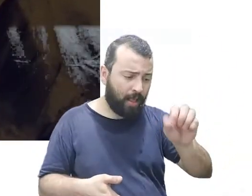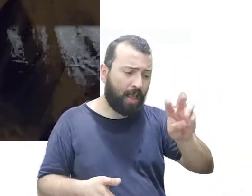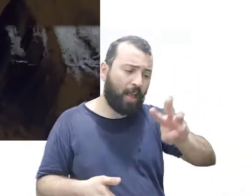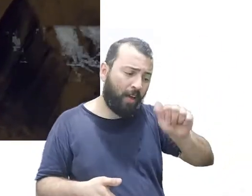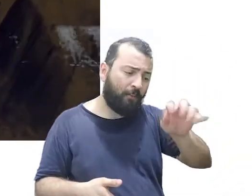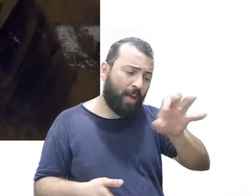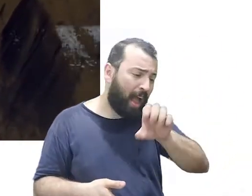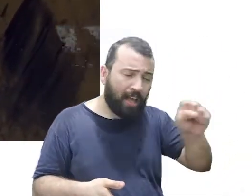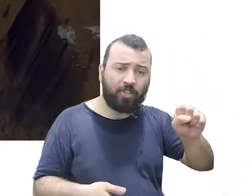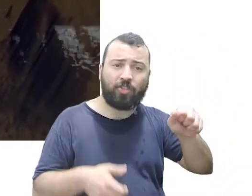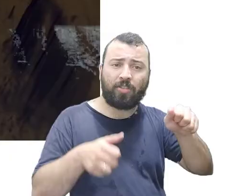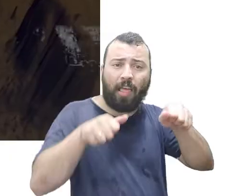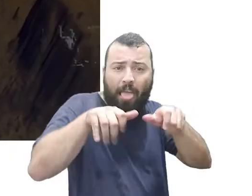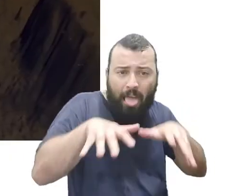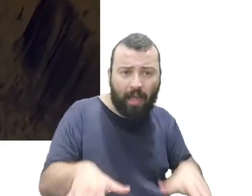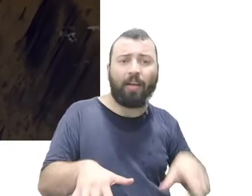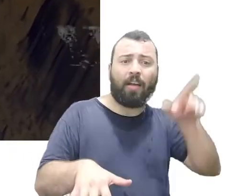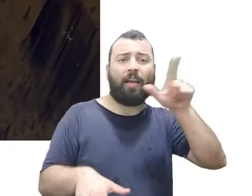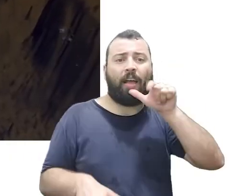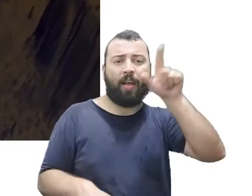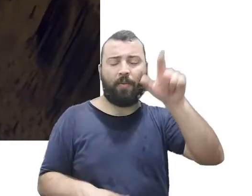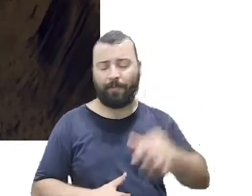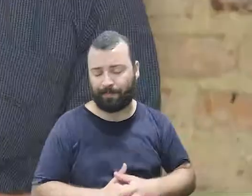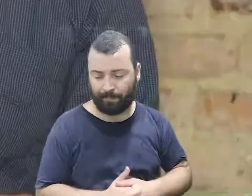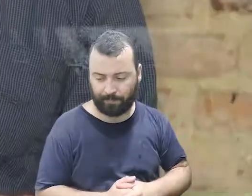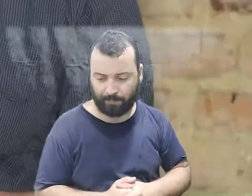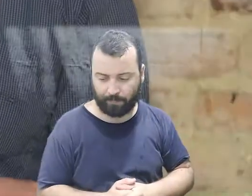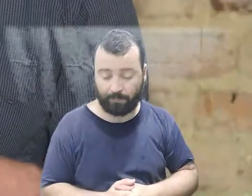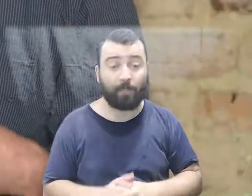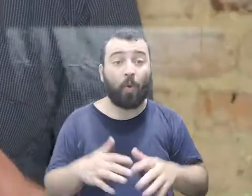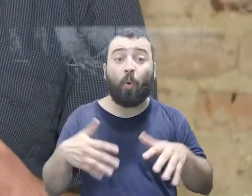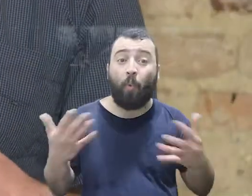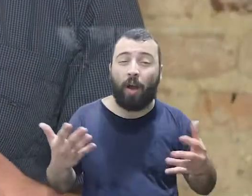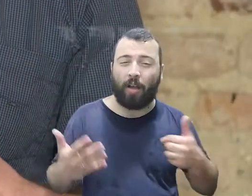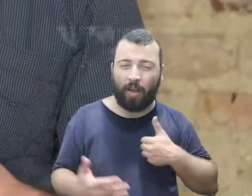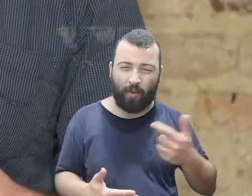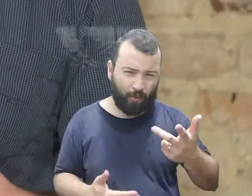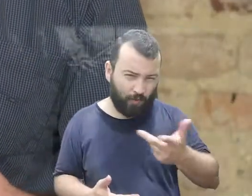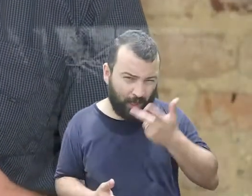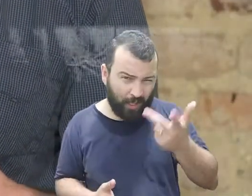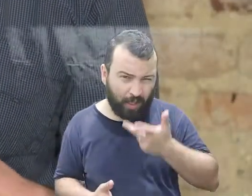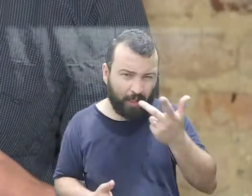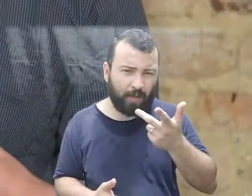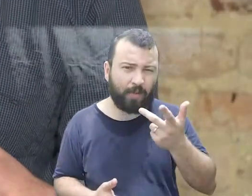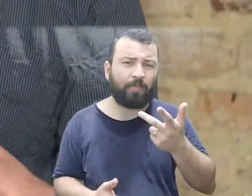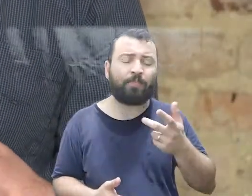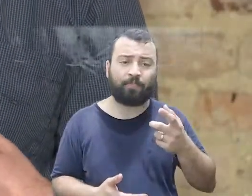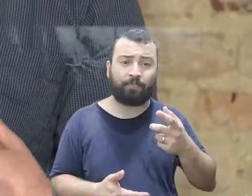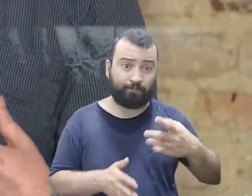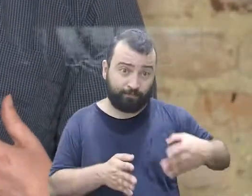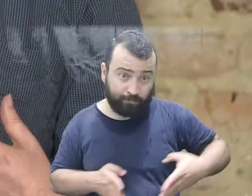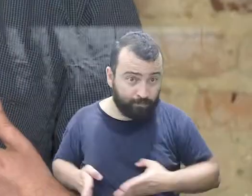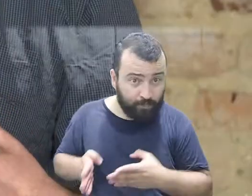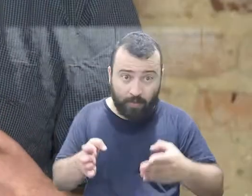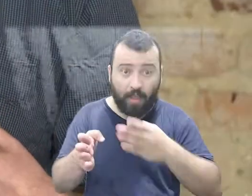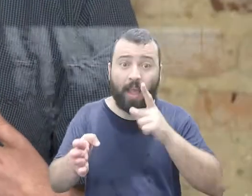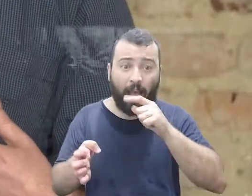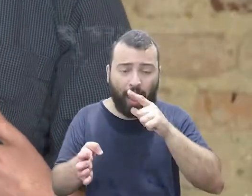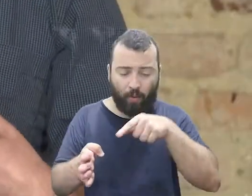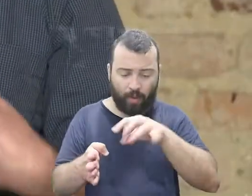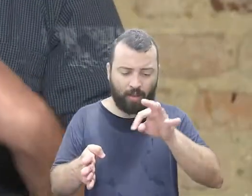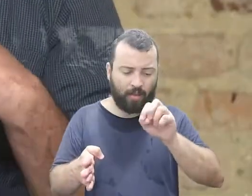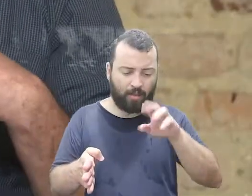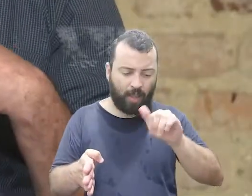calor de água que afunda lá. Bom, quando eu falo que a circulação termoanina